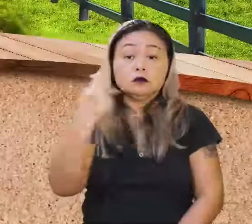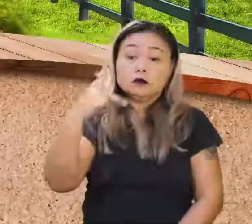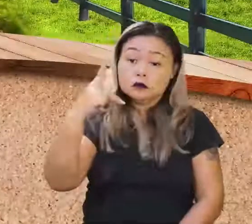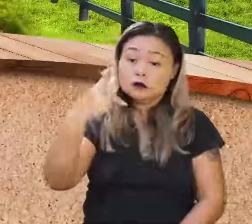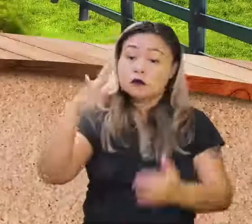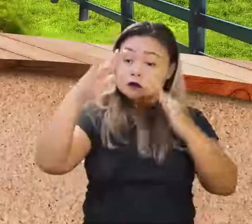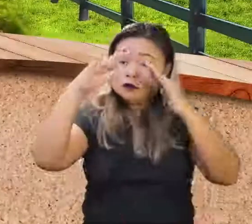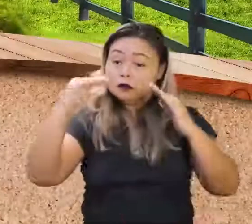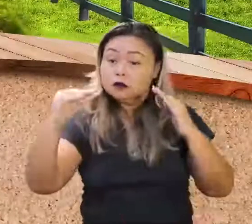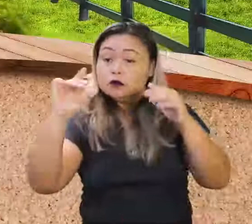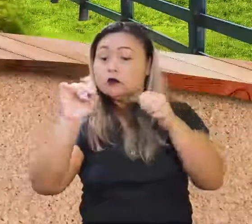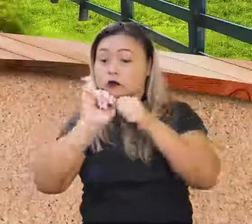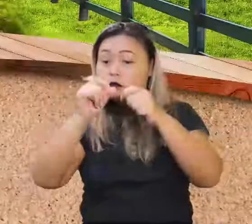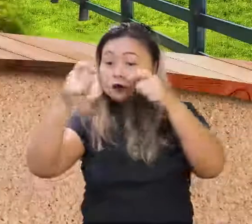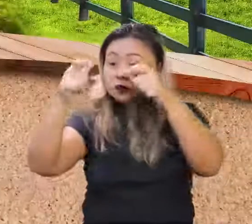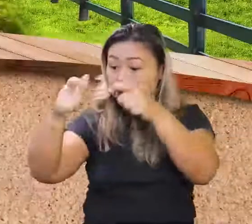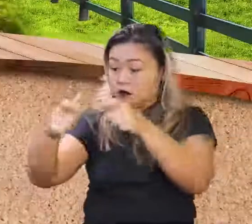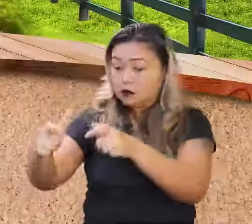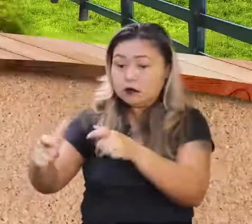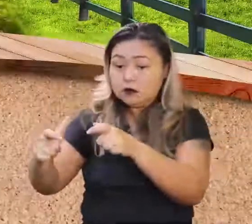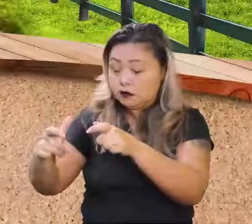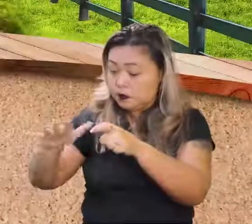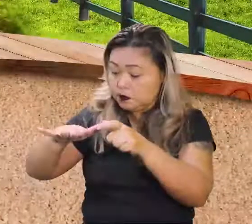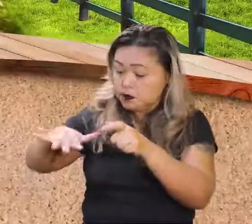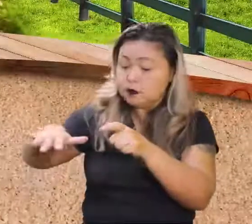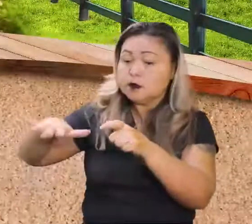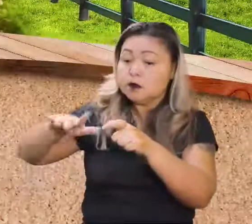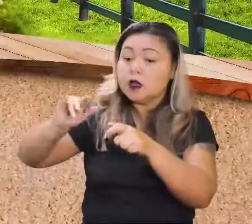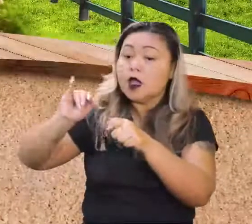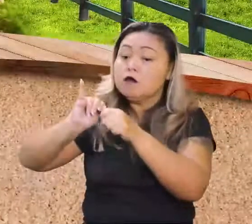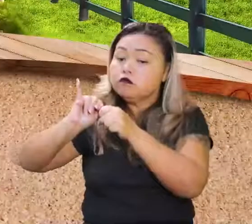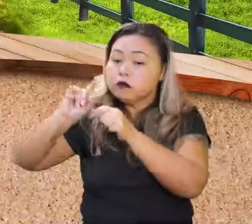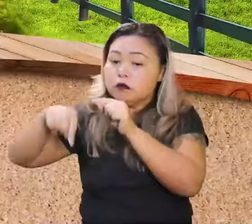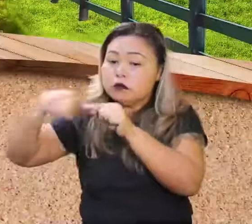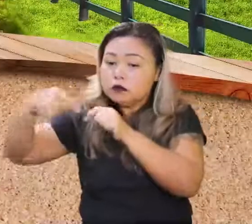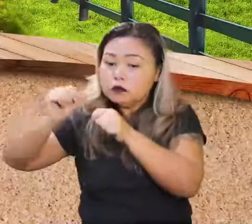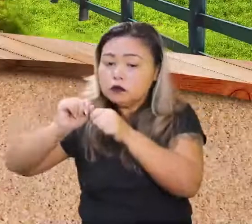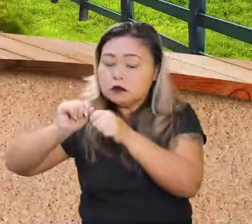sua instalação, um local onde vai ter os reprodutores,